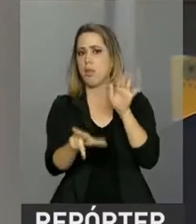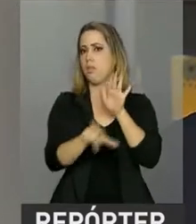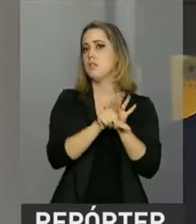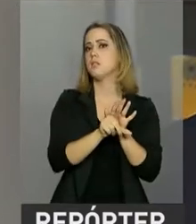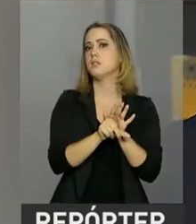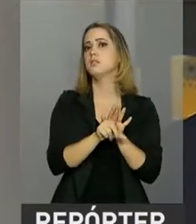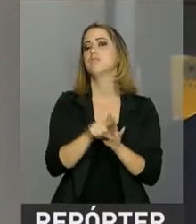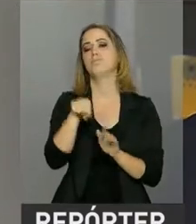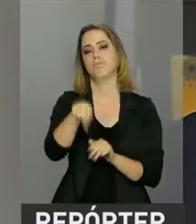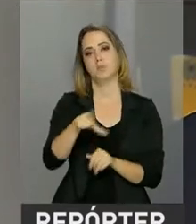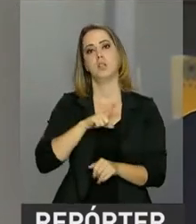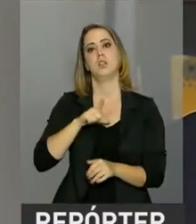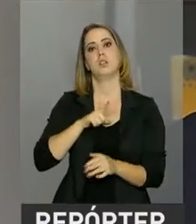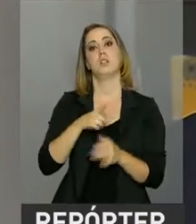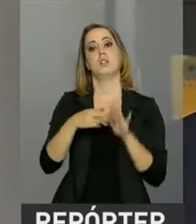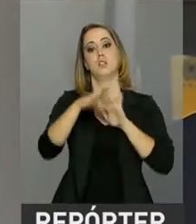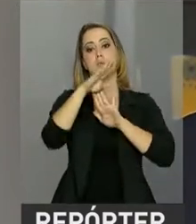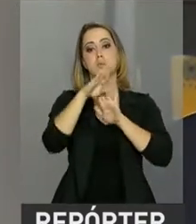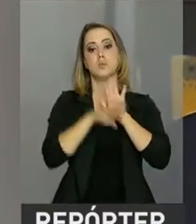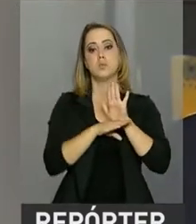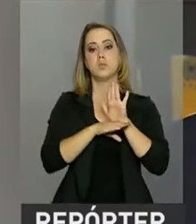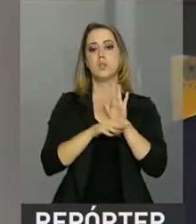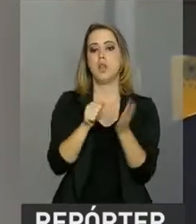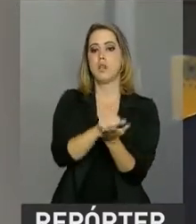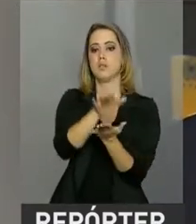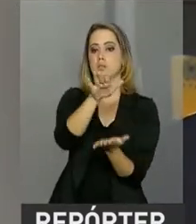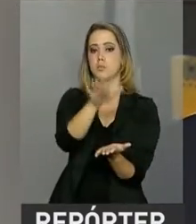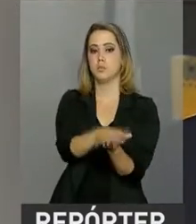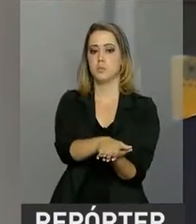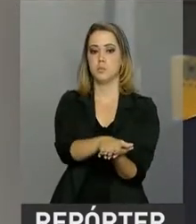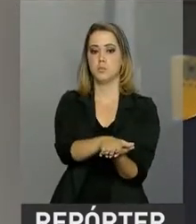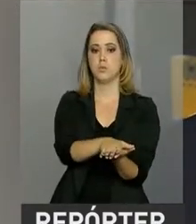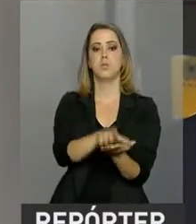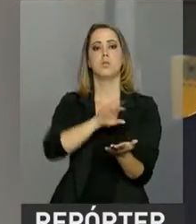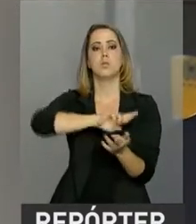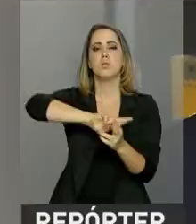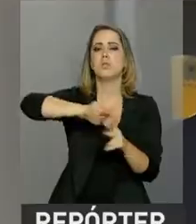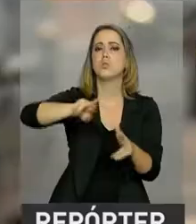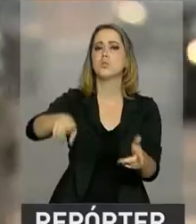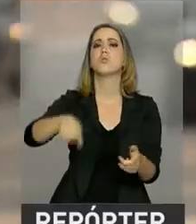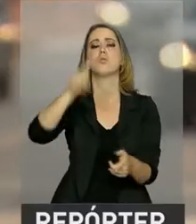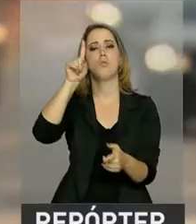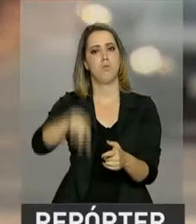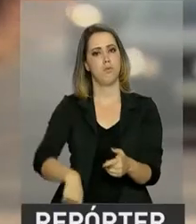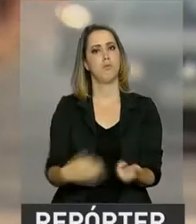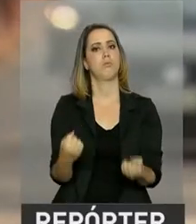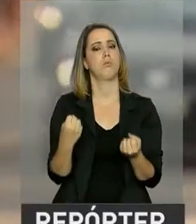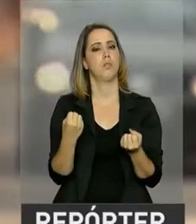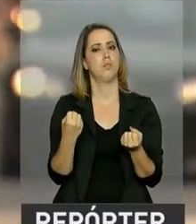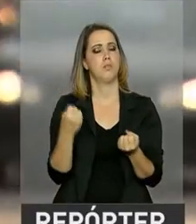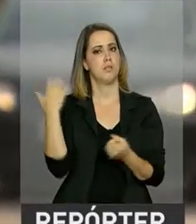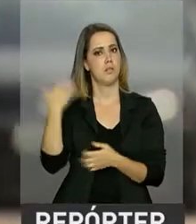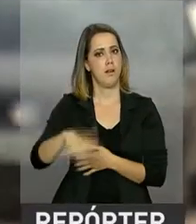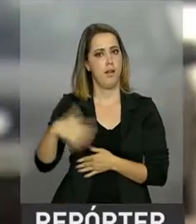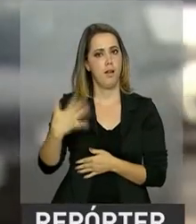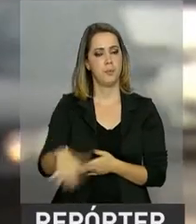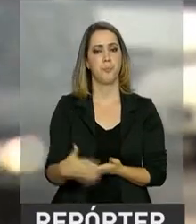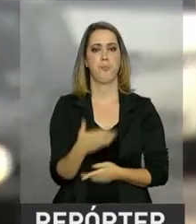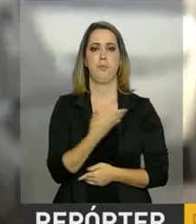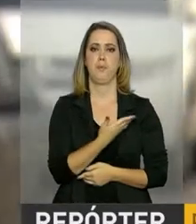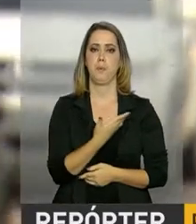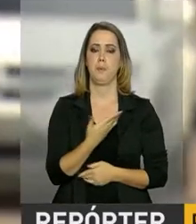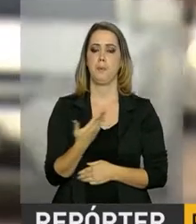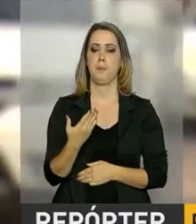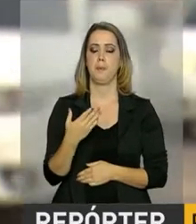código, aí sim, ali estão as multas, né? E que muitas delas são pesadas. Segundo as Nações Unidas, o Brasil está entre